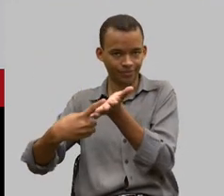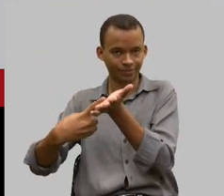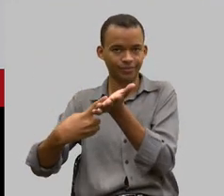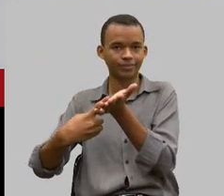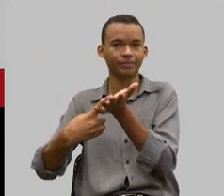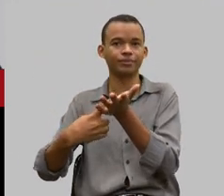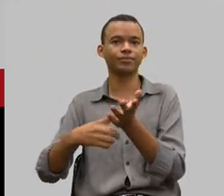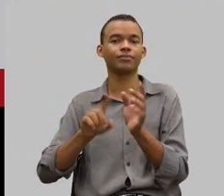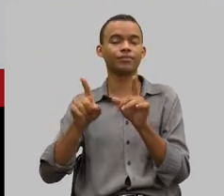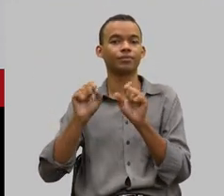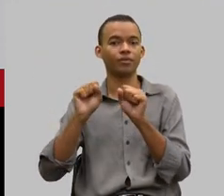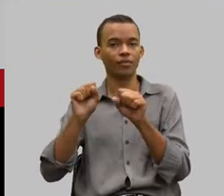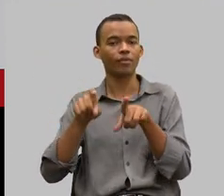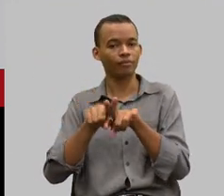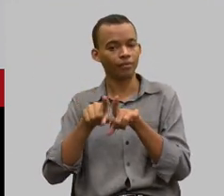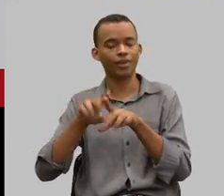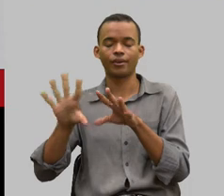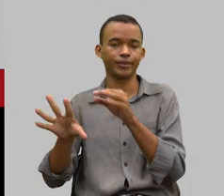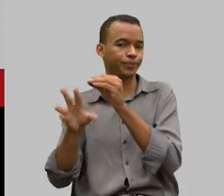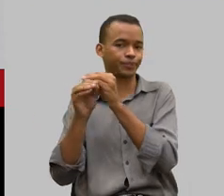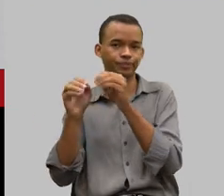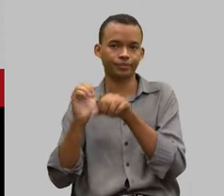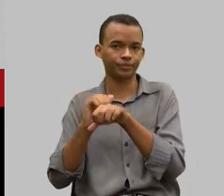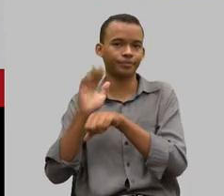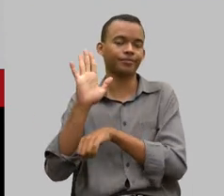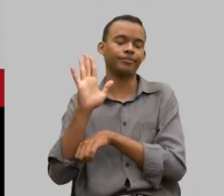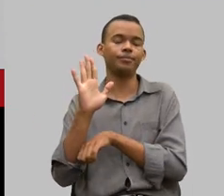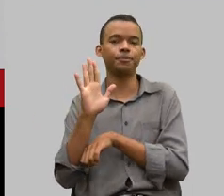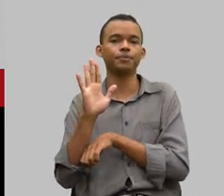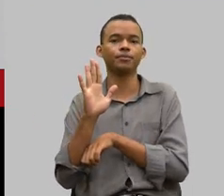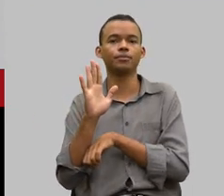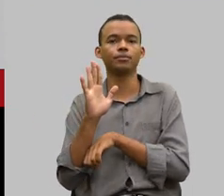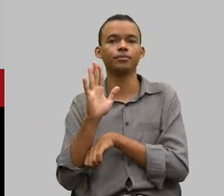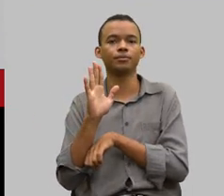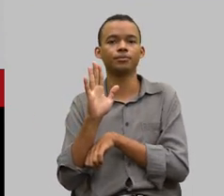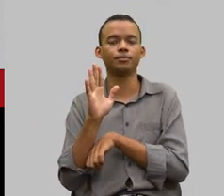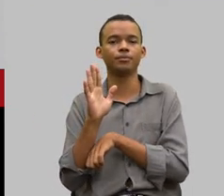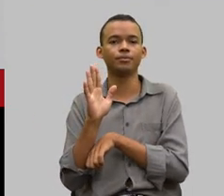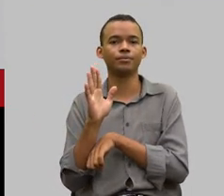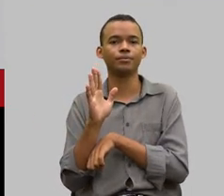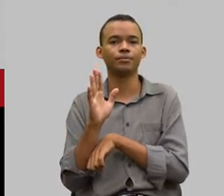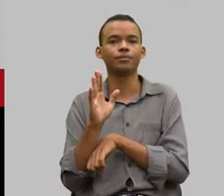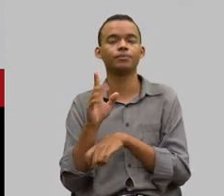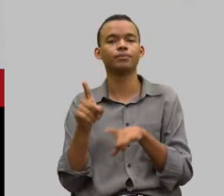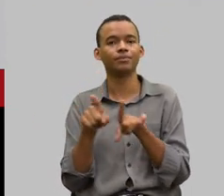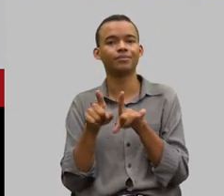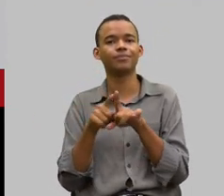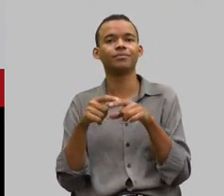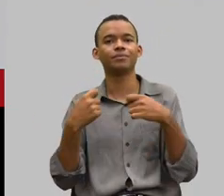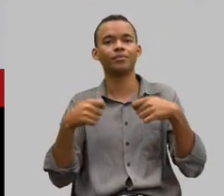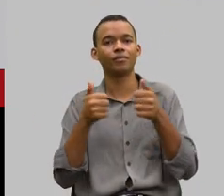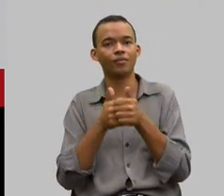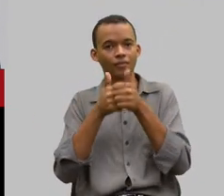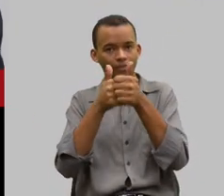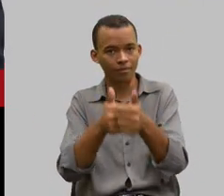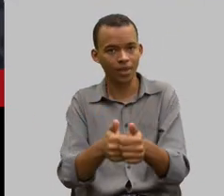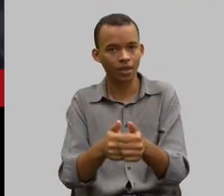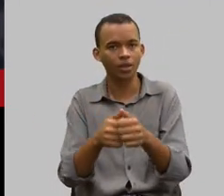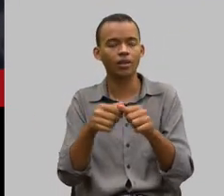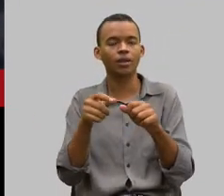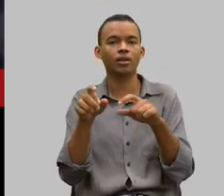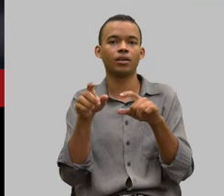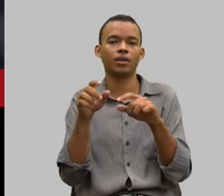lá até pela Sud mas é o acompanhamento e a informação e aí eu peço ao Bernardo também